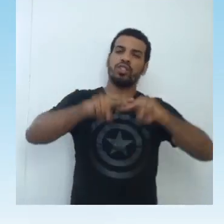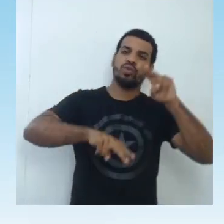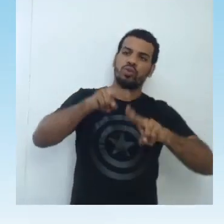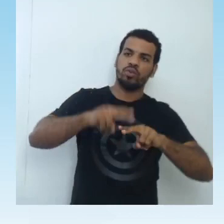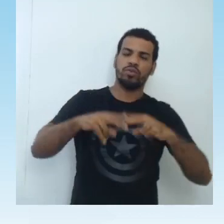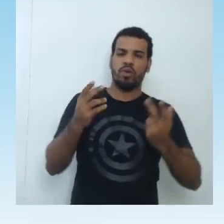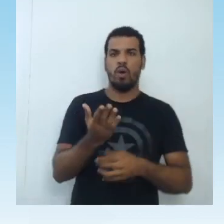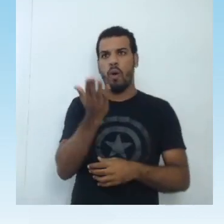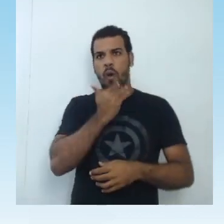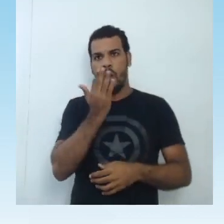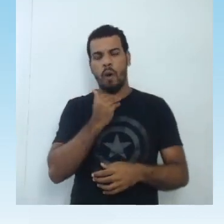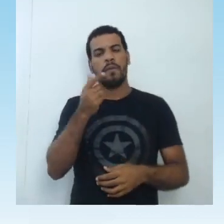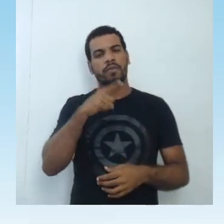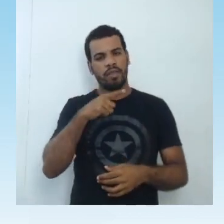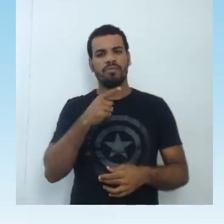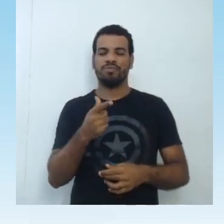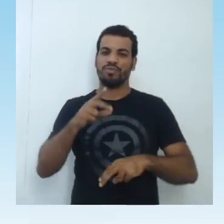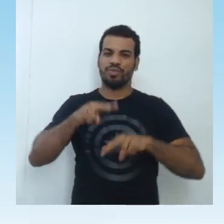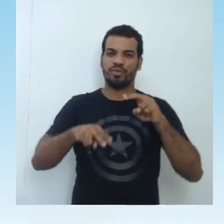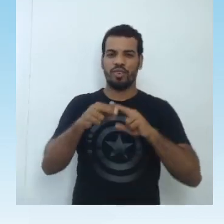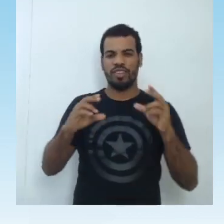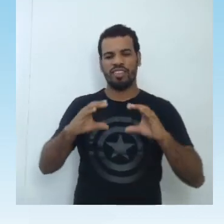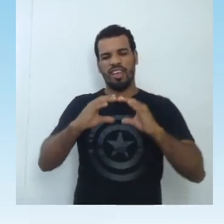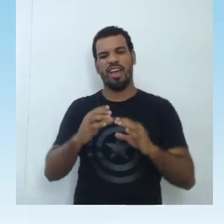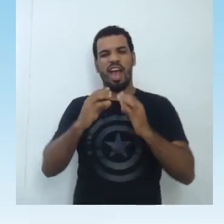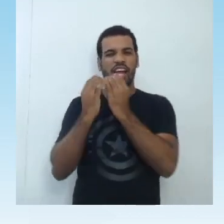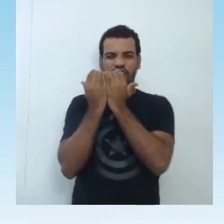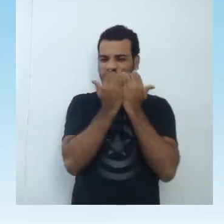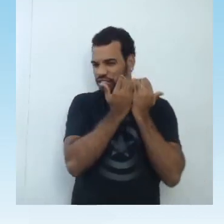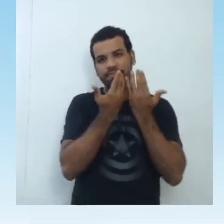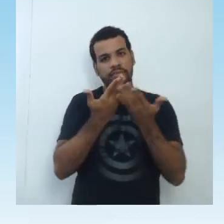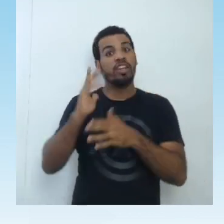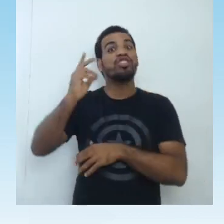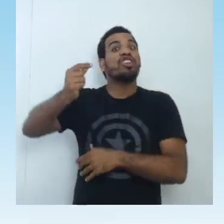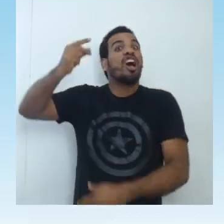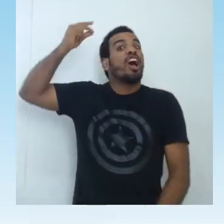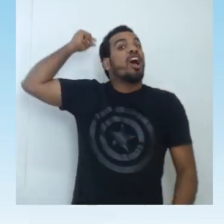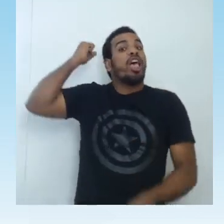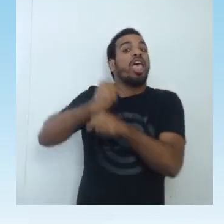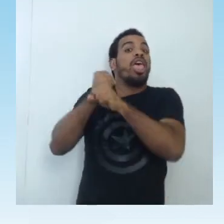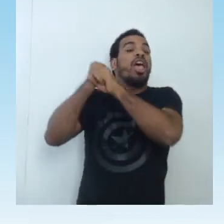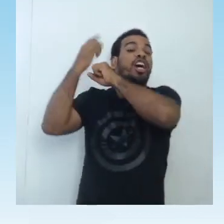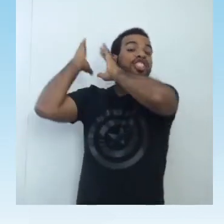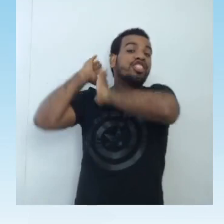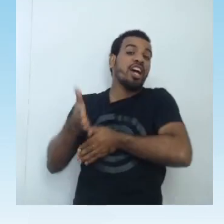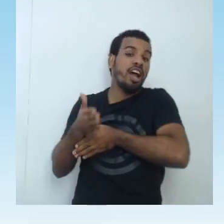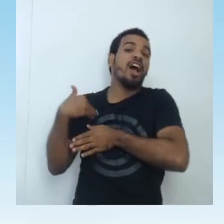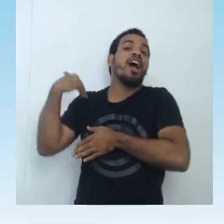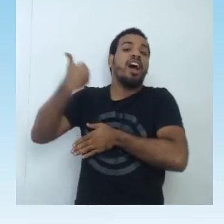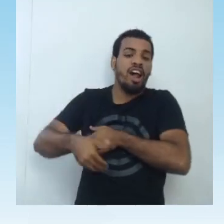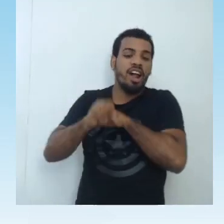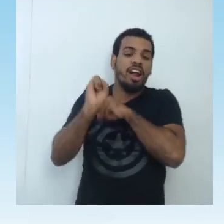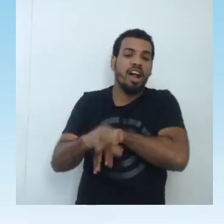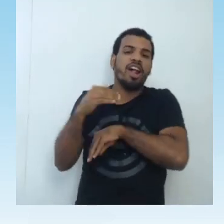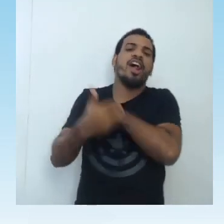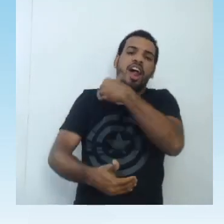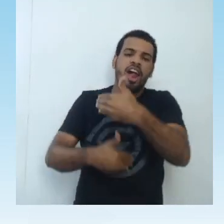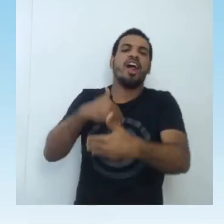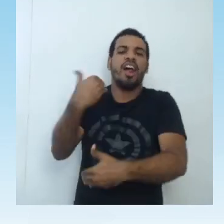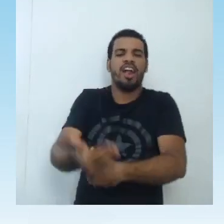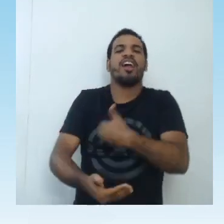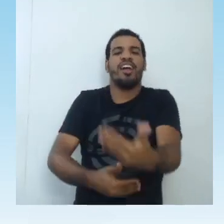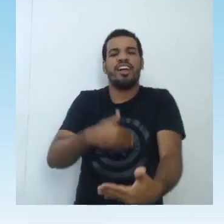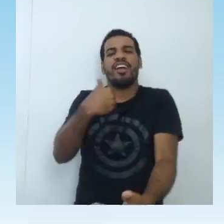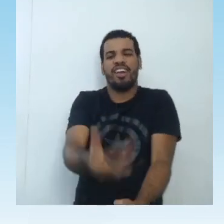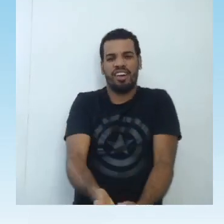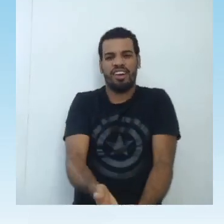gente come ali as comidas vindas do milho, é uma tradição que vem sendo passada de geração em geração, mas ela não é só passada